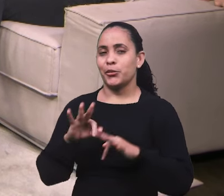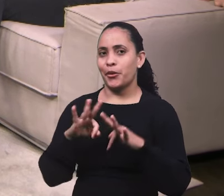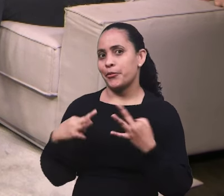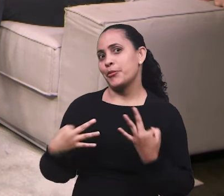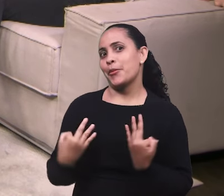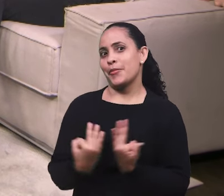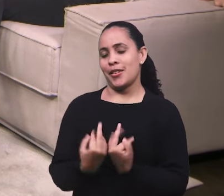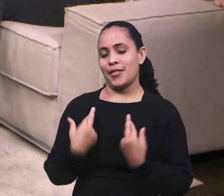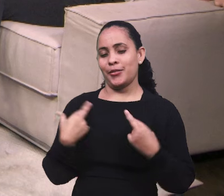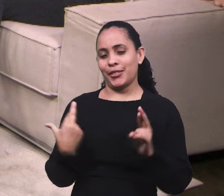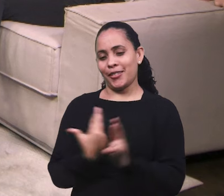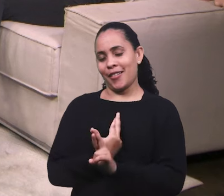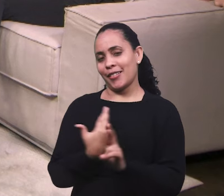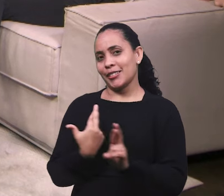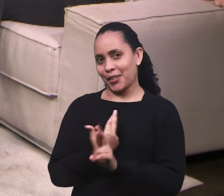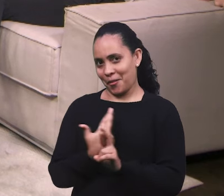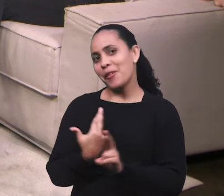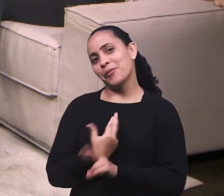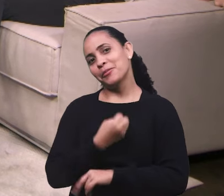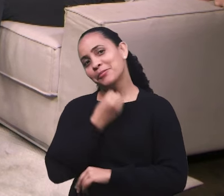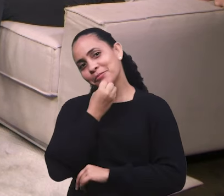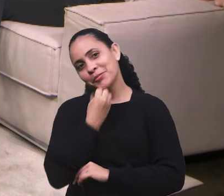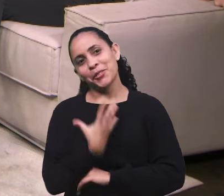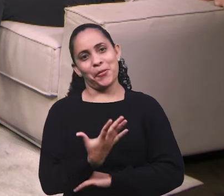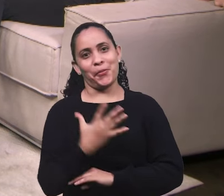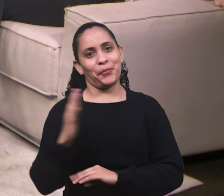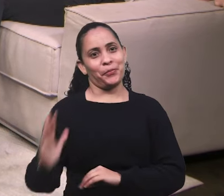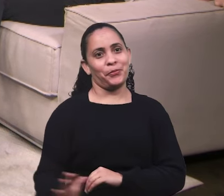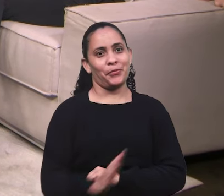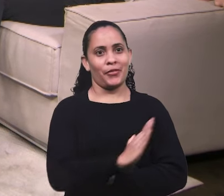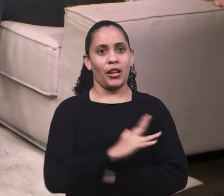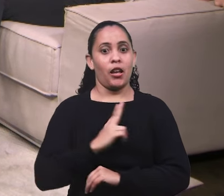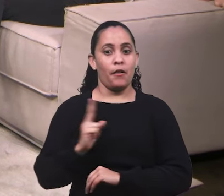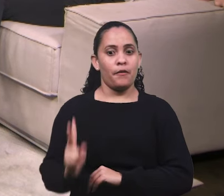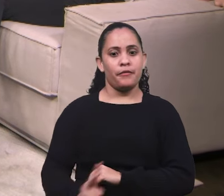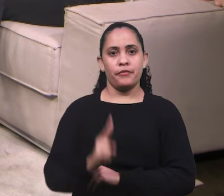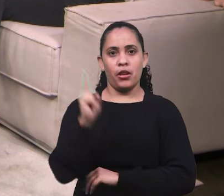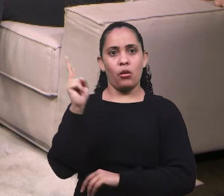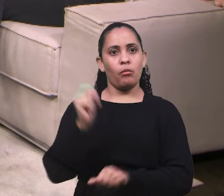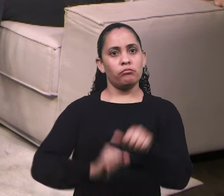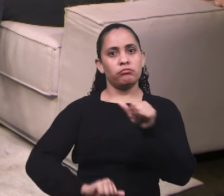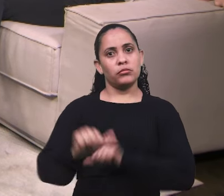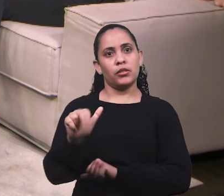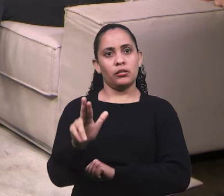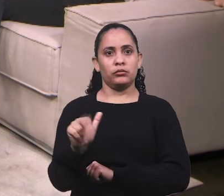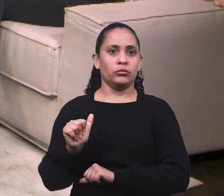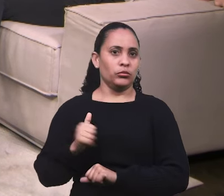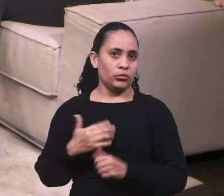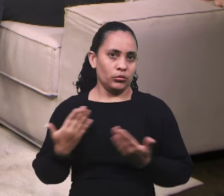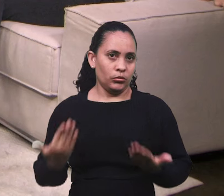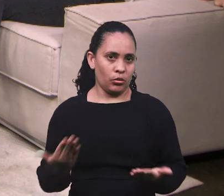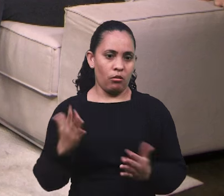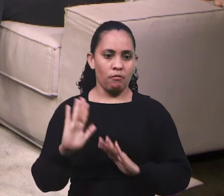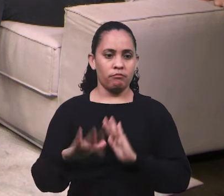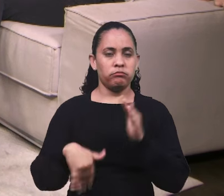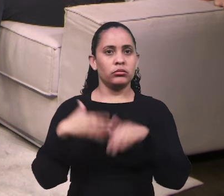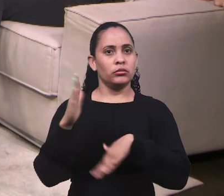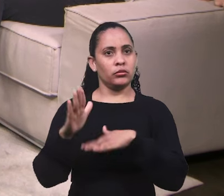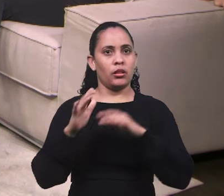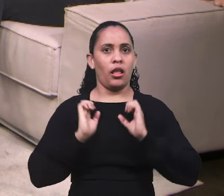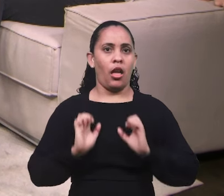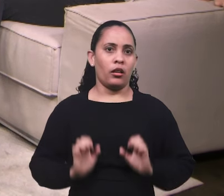seu relacionamento. Né? Então, o valor que é imutável nisso aí é o processo de ética